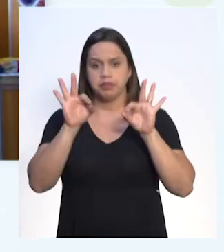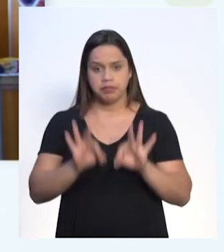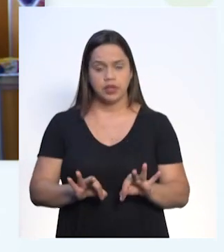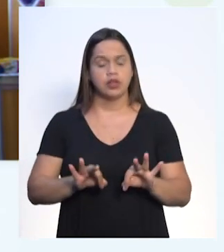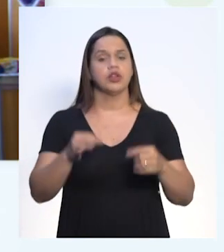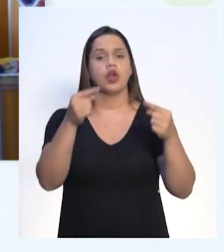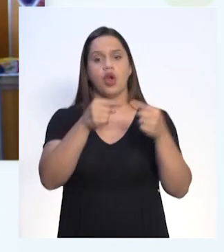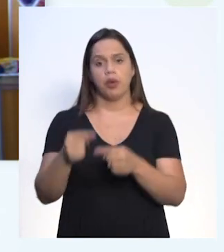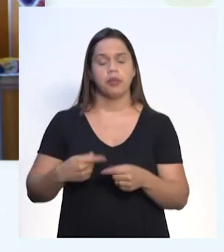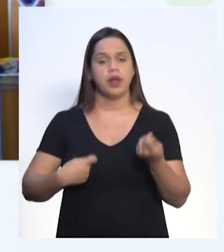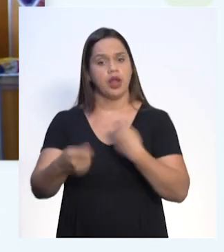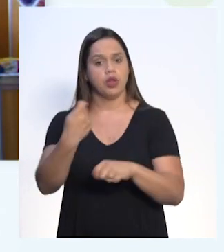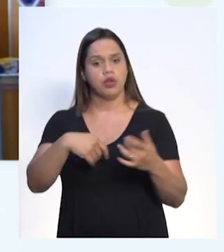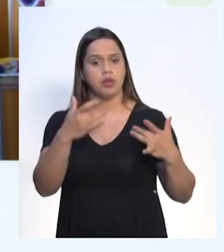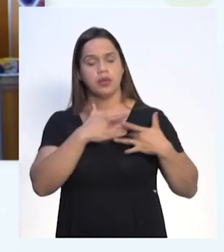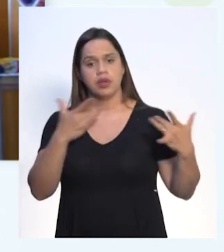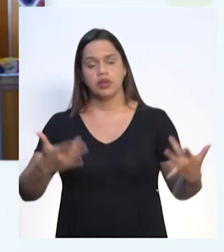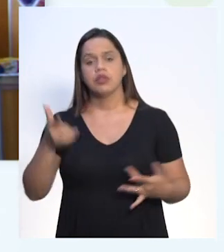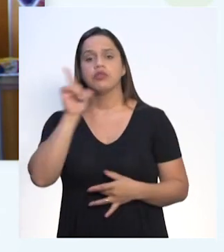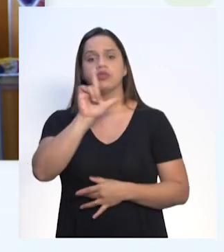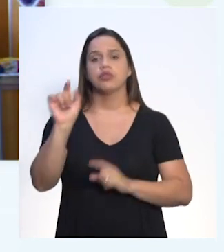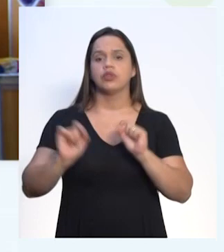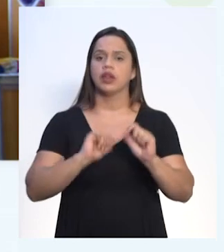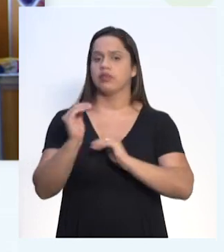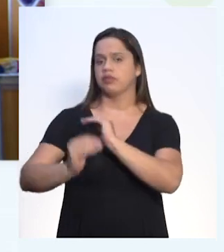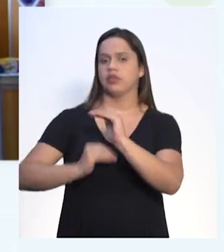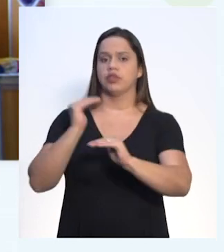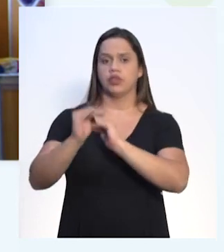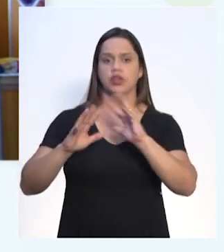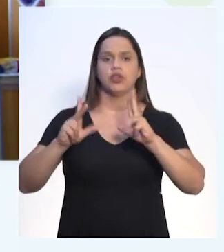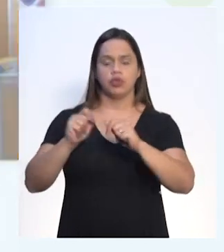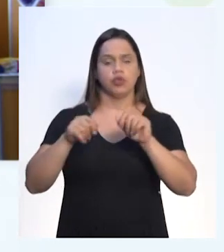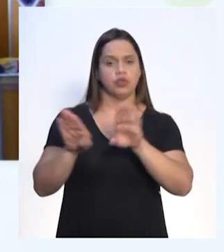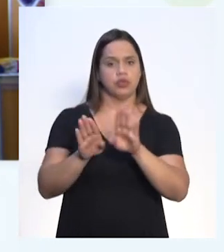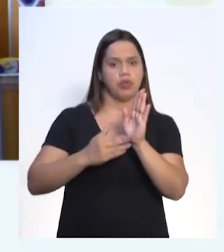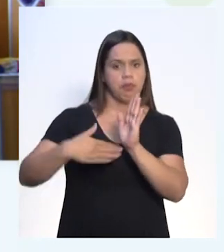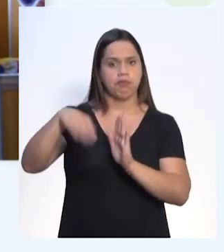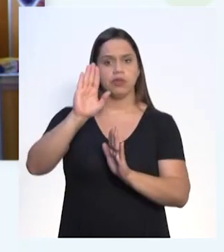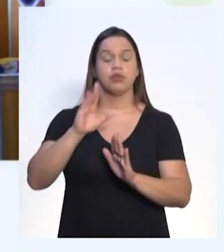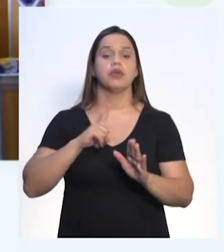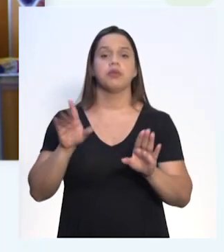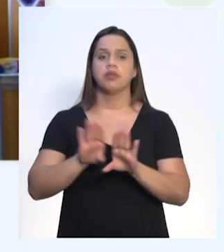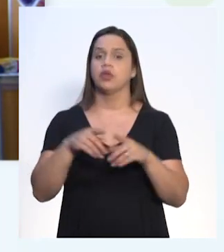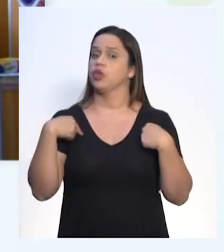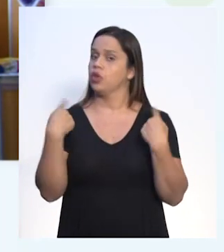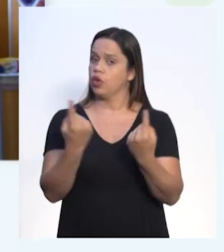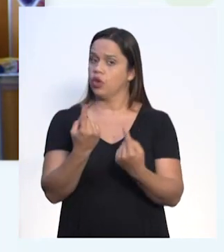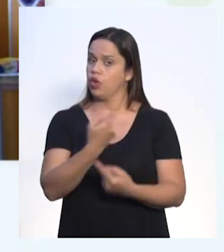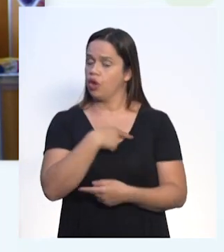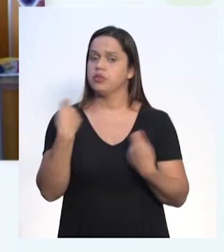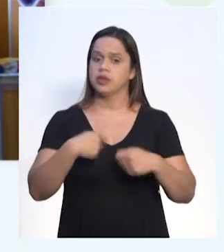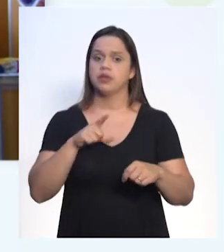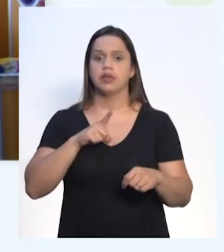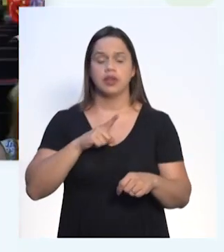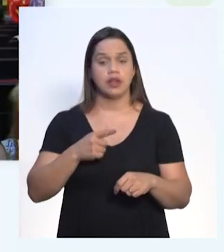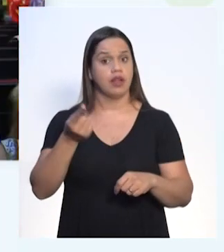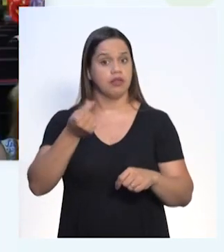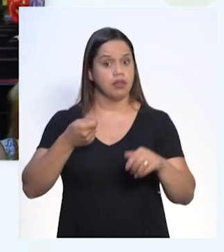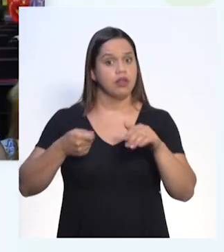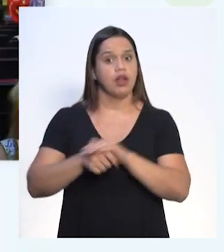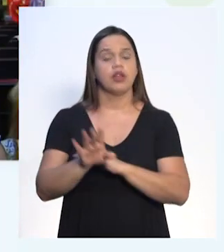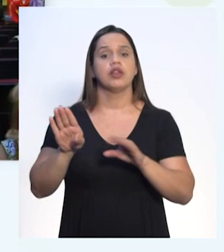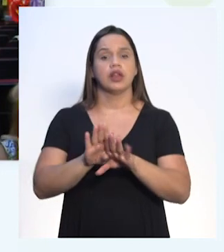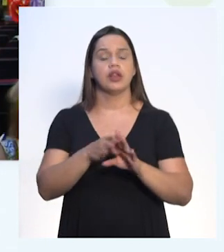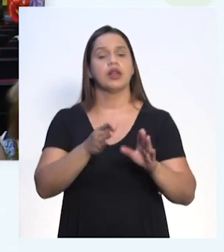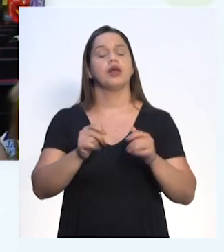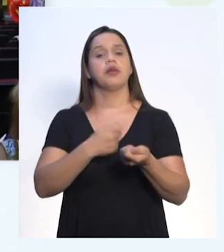que a economia solidária possa desenvolver as suas potencialidades. Nós precisamos ter crédito adequado para a